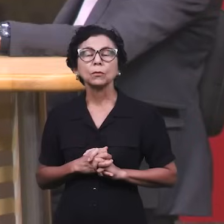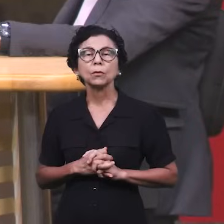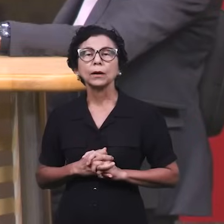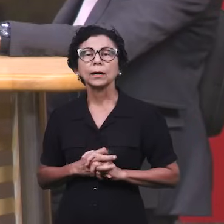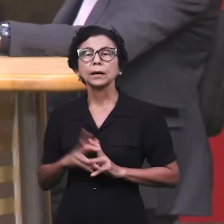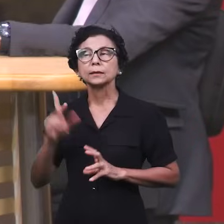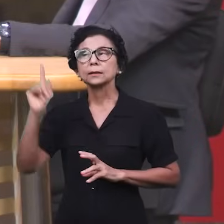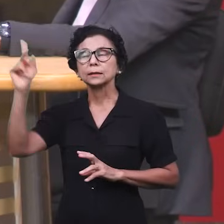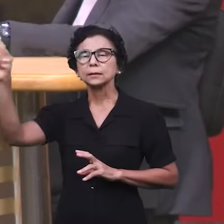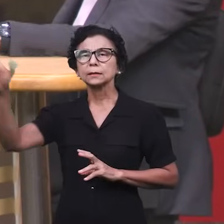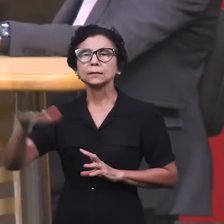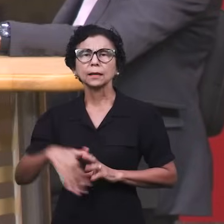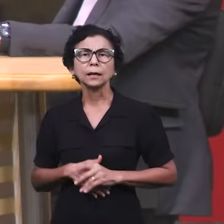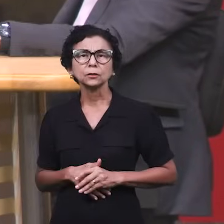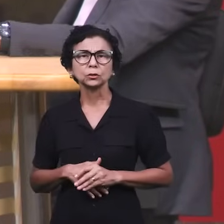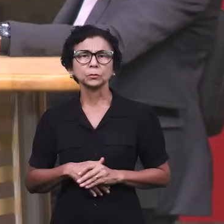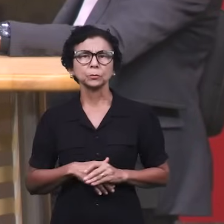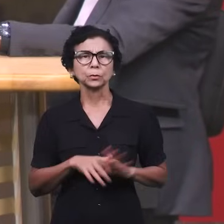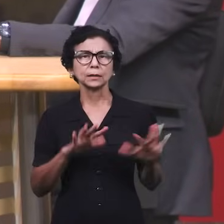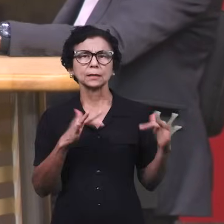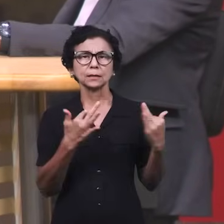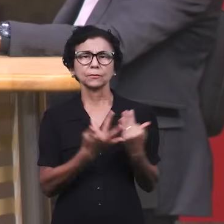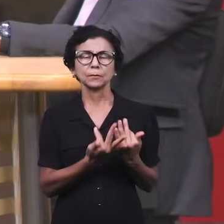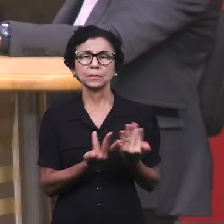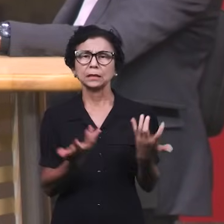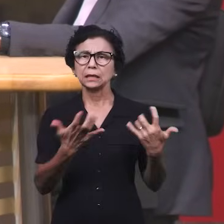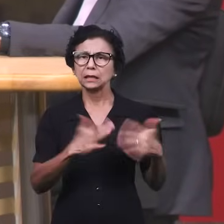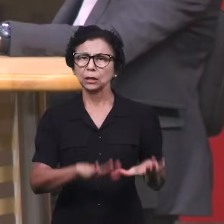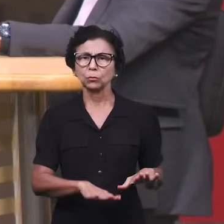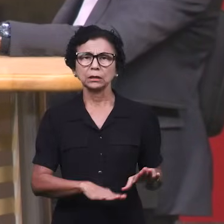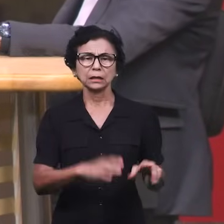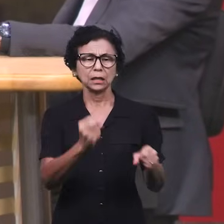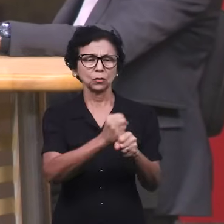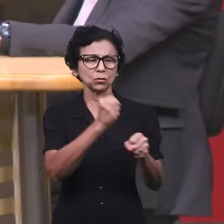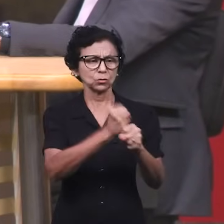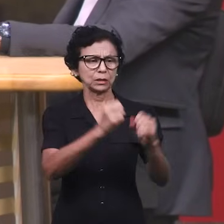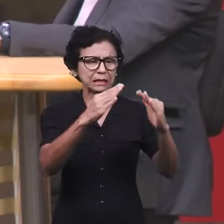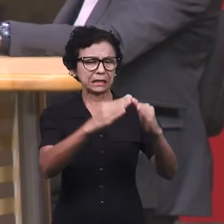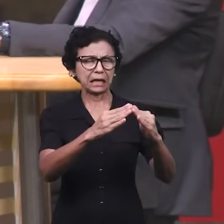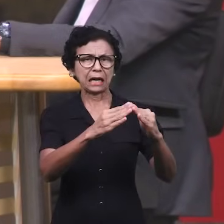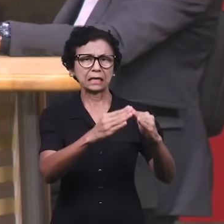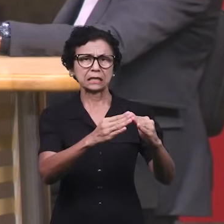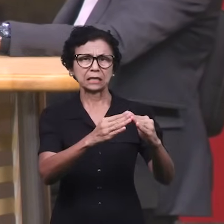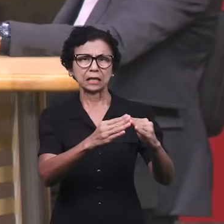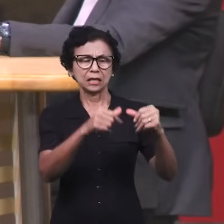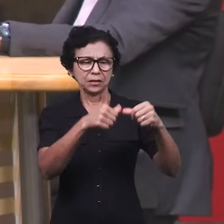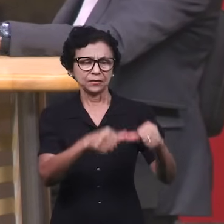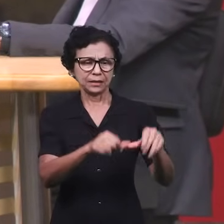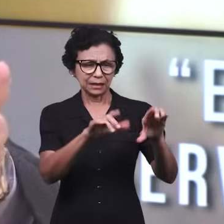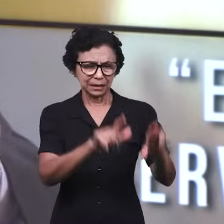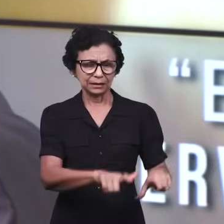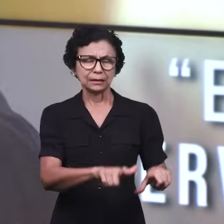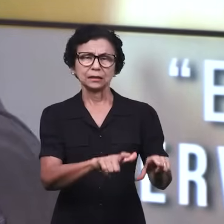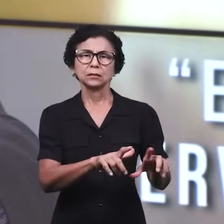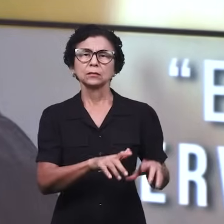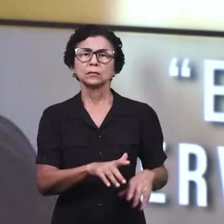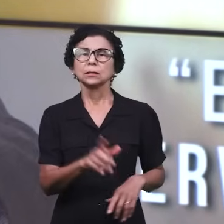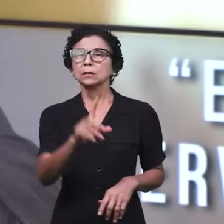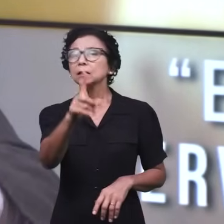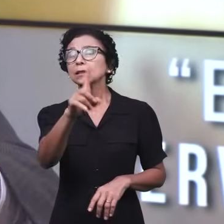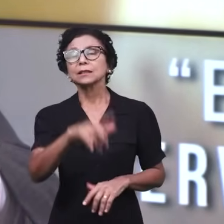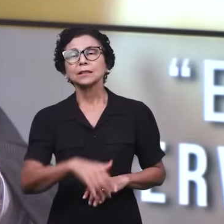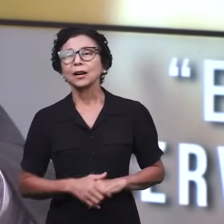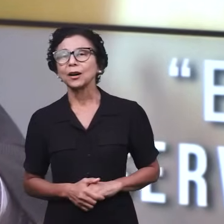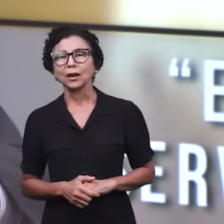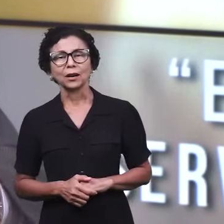queriam de forma alguma estabelecer moradia Não e porque is eles tinham uma missão nisso a igreja também nós não queremos estar o nosso lugar